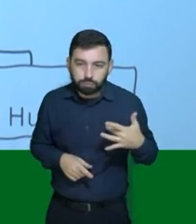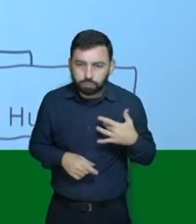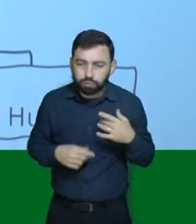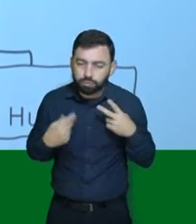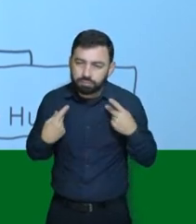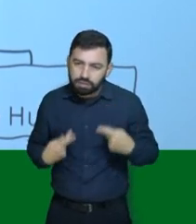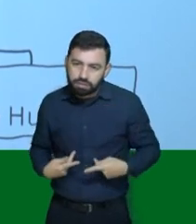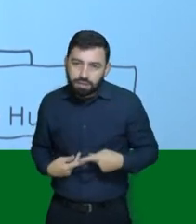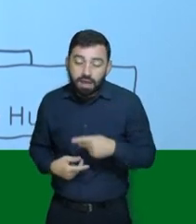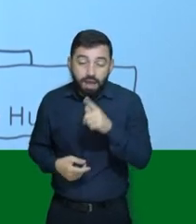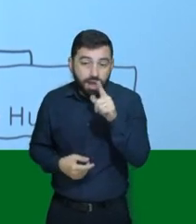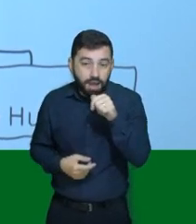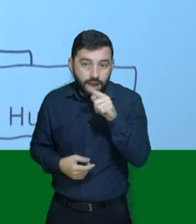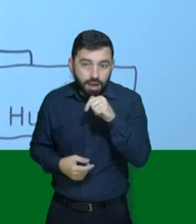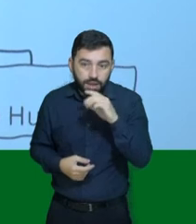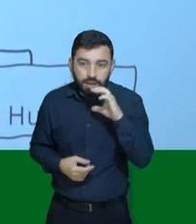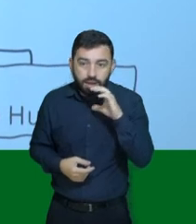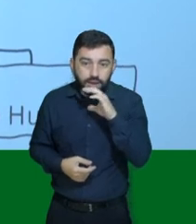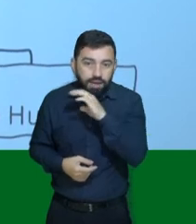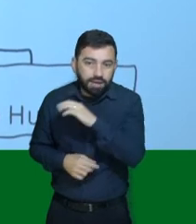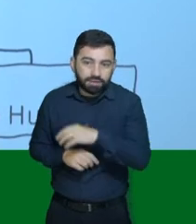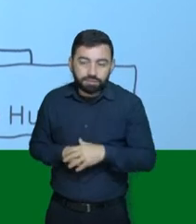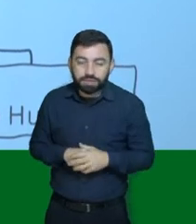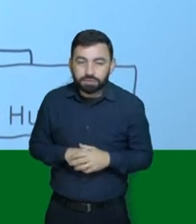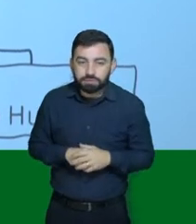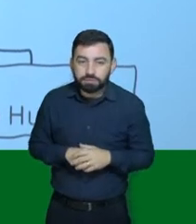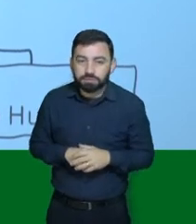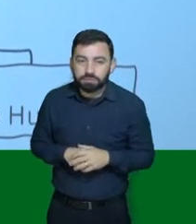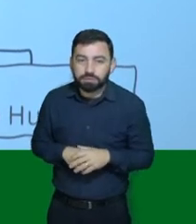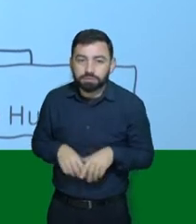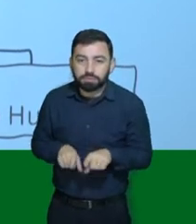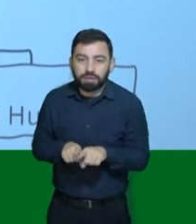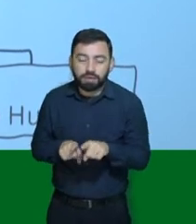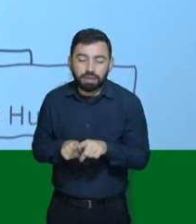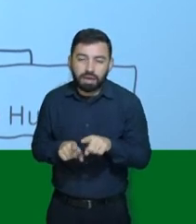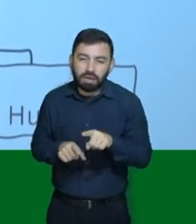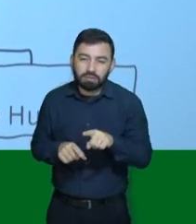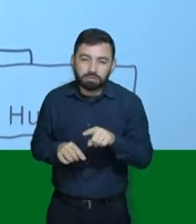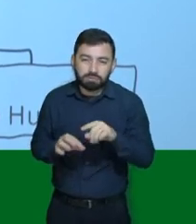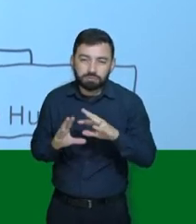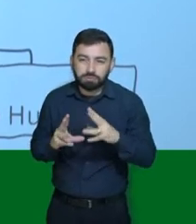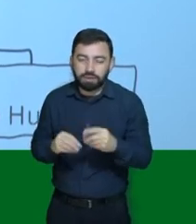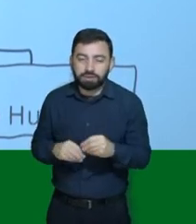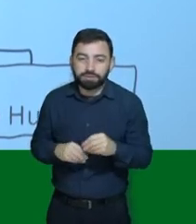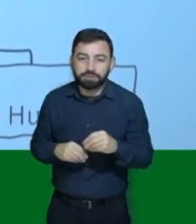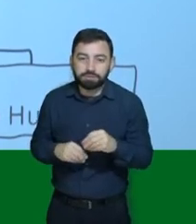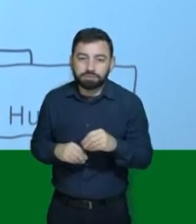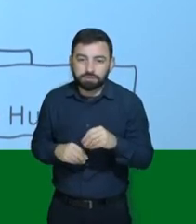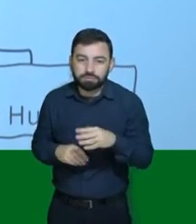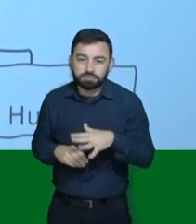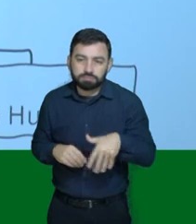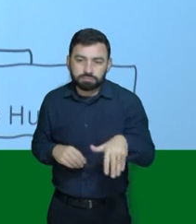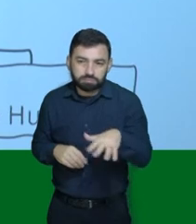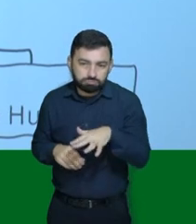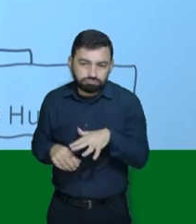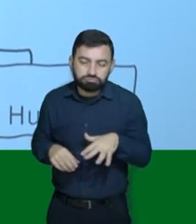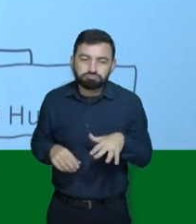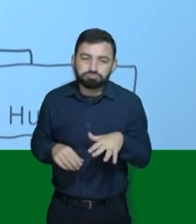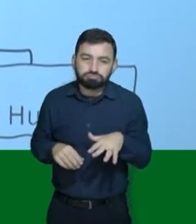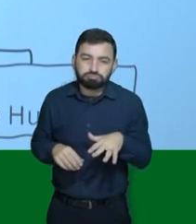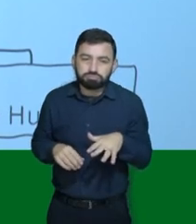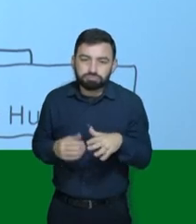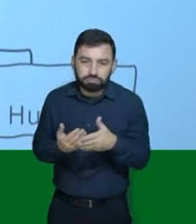essa água mais quente ela tem mais toxicidade, os animais podem desenvolver mais toxinas, como na